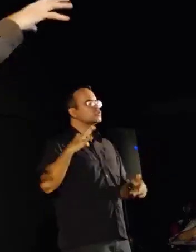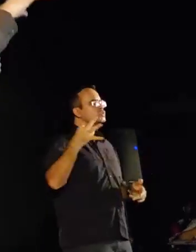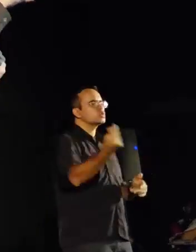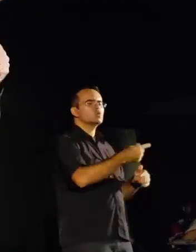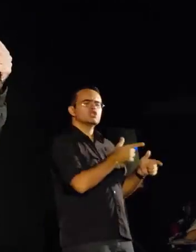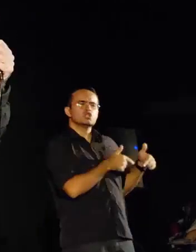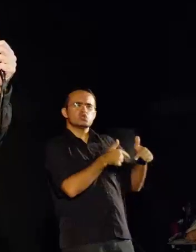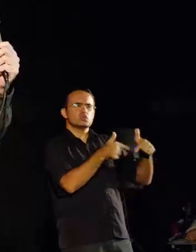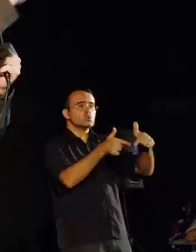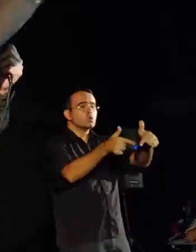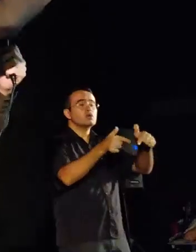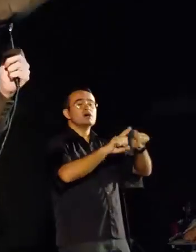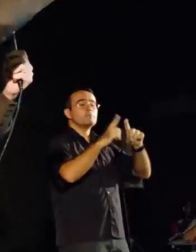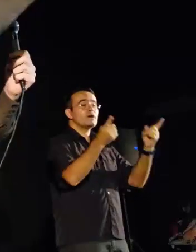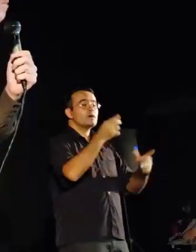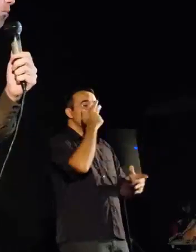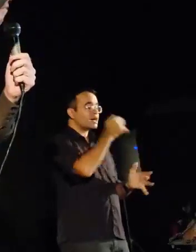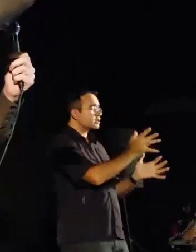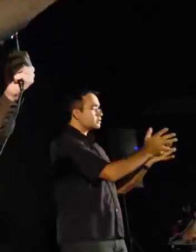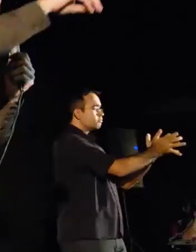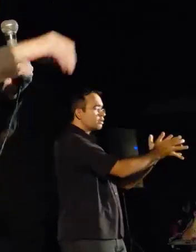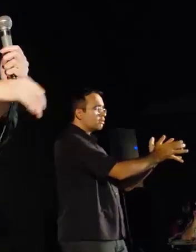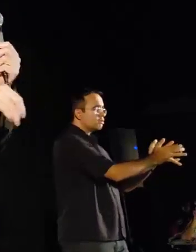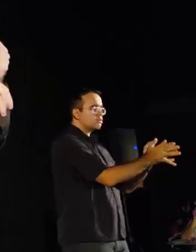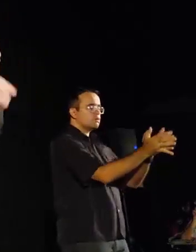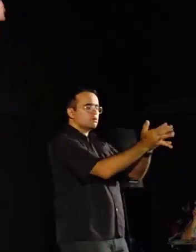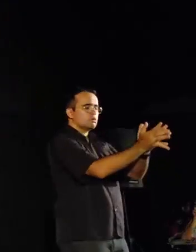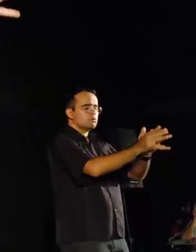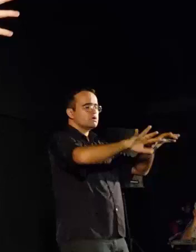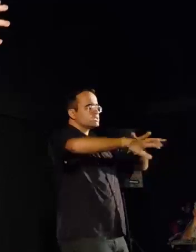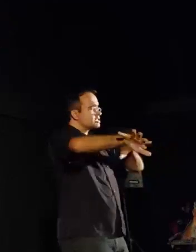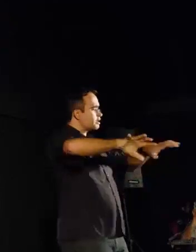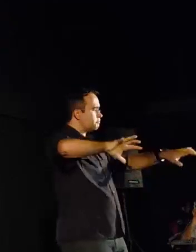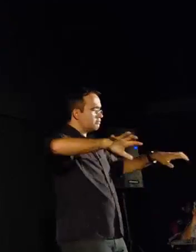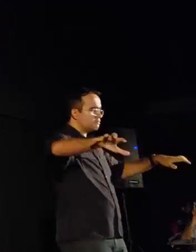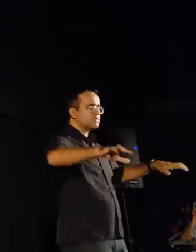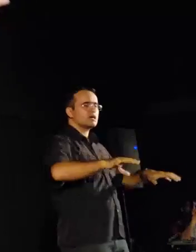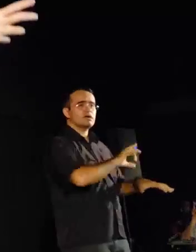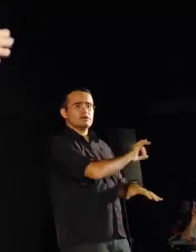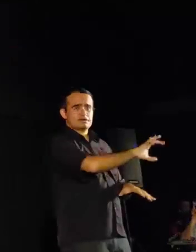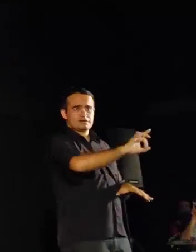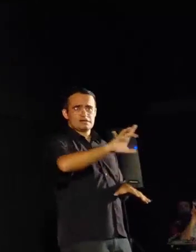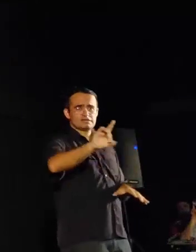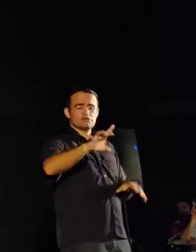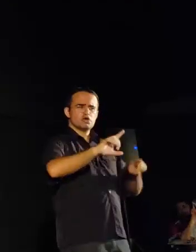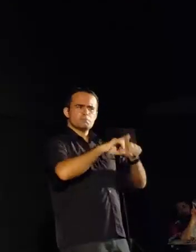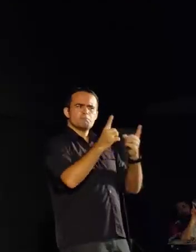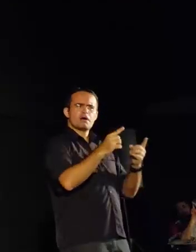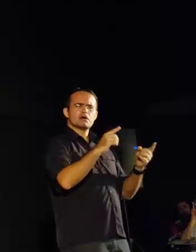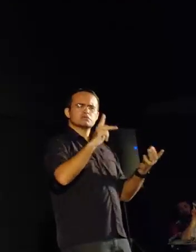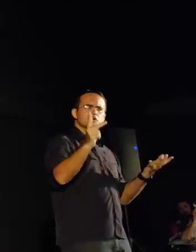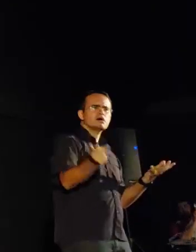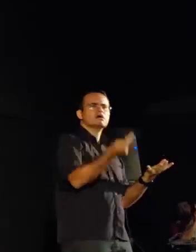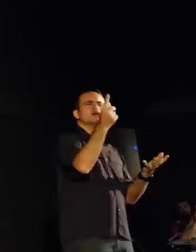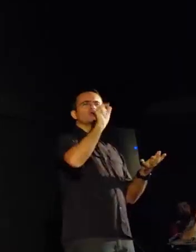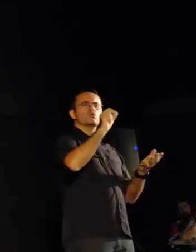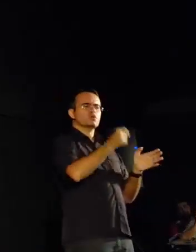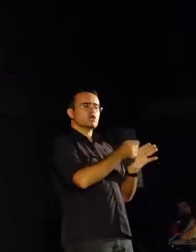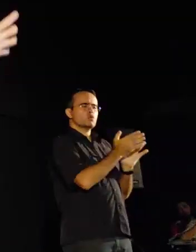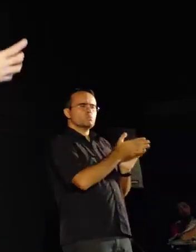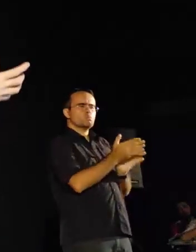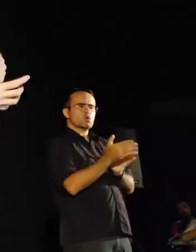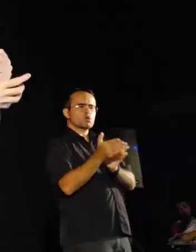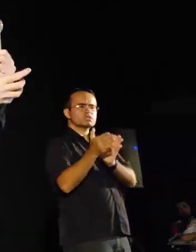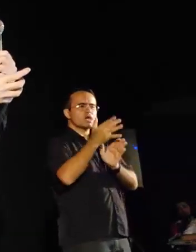Mas pareciam lutas de cada um. Até que houve um processo em que foi se